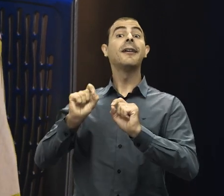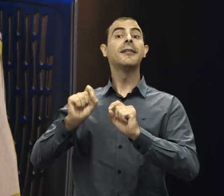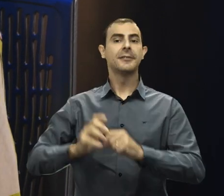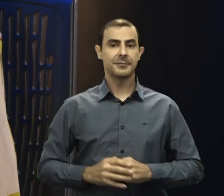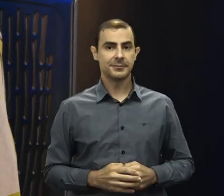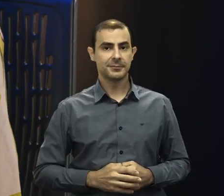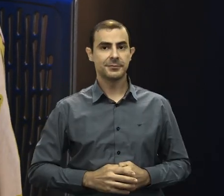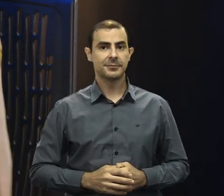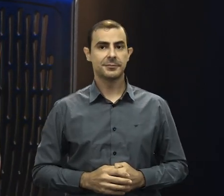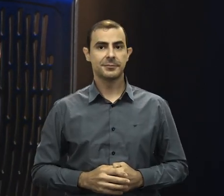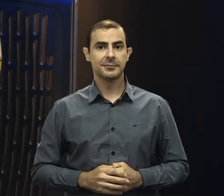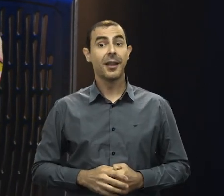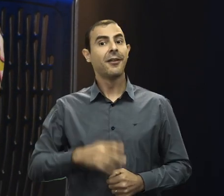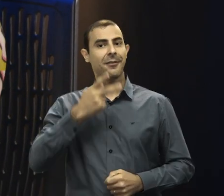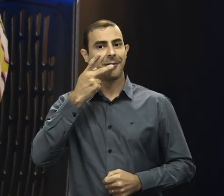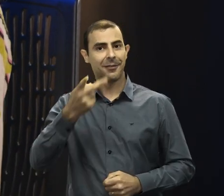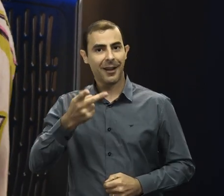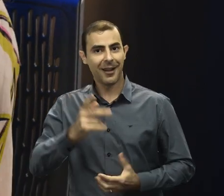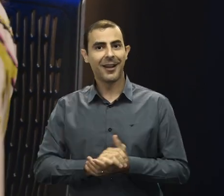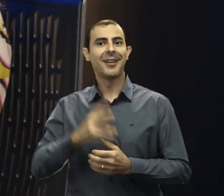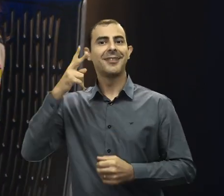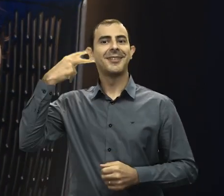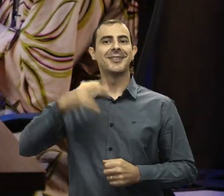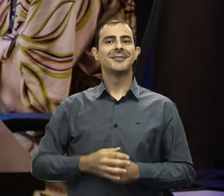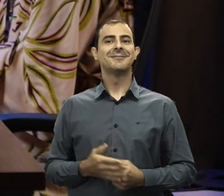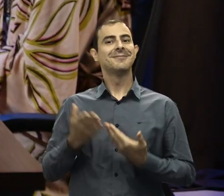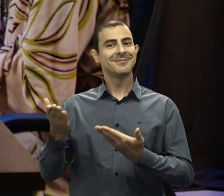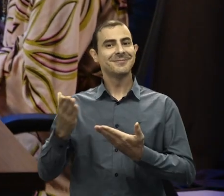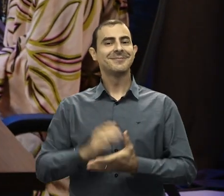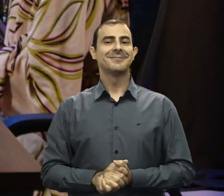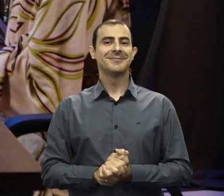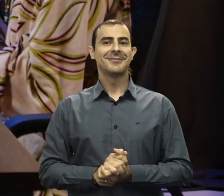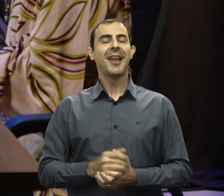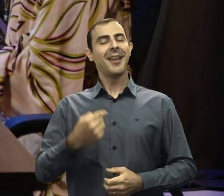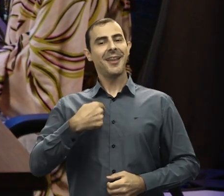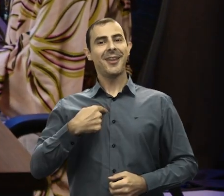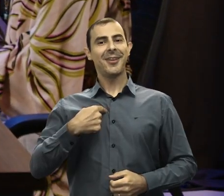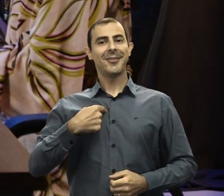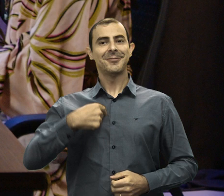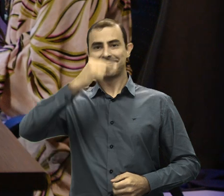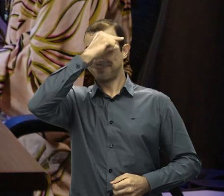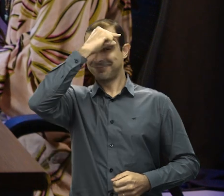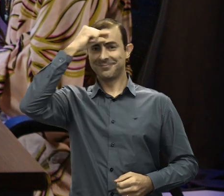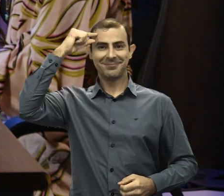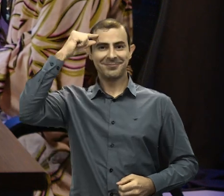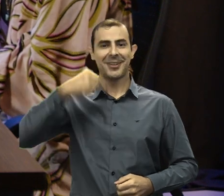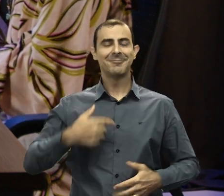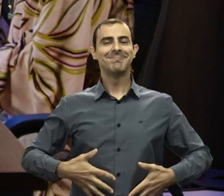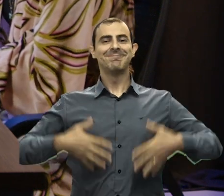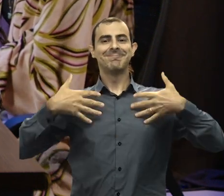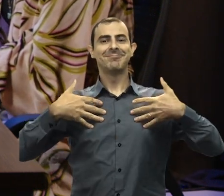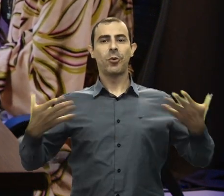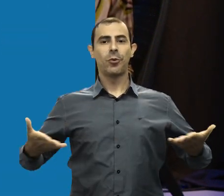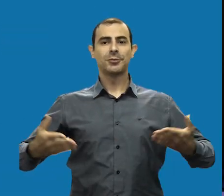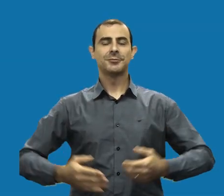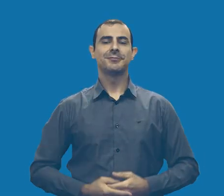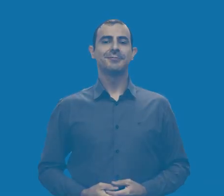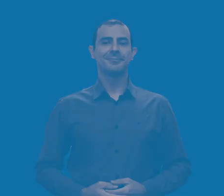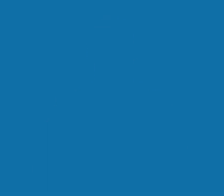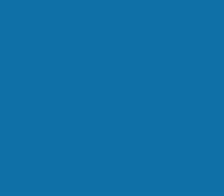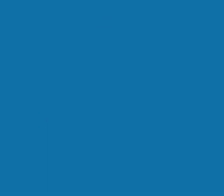meu convidado? Então fala, vereador! Sou eu, Herculano Borges, e é uma alegria poder estar aqui com vocês.